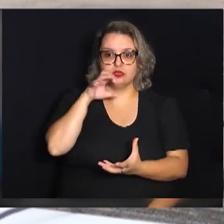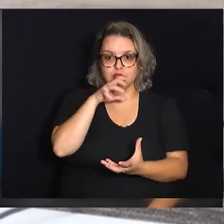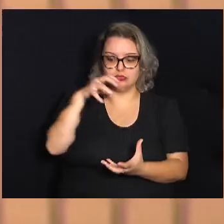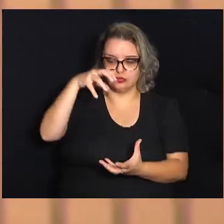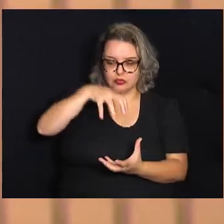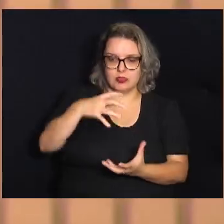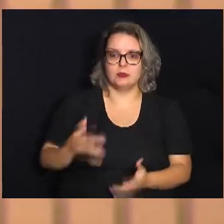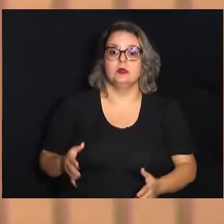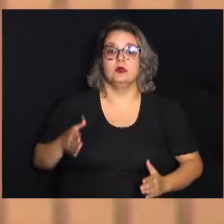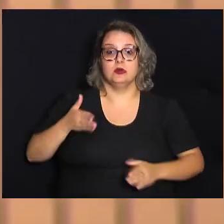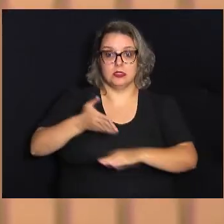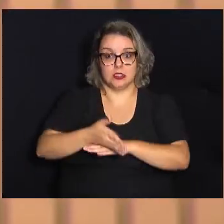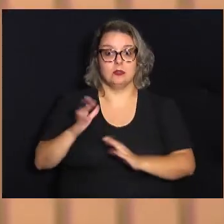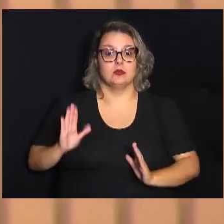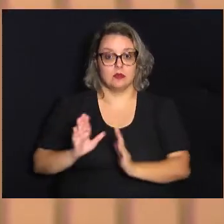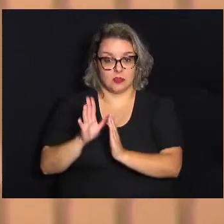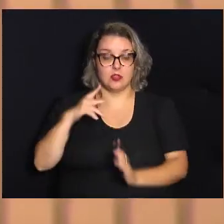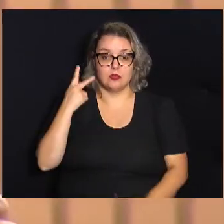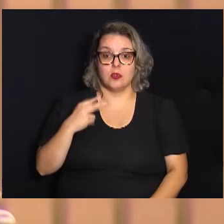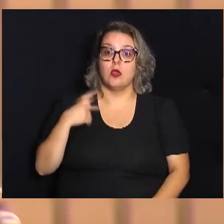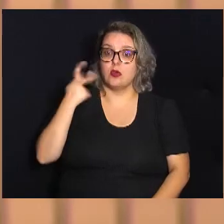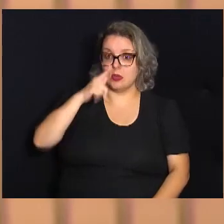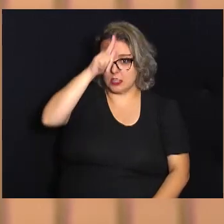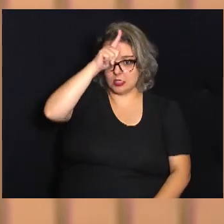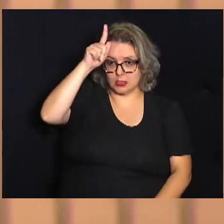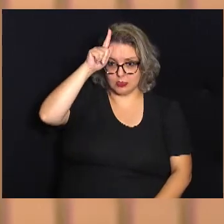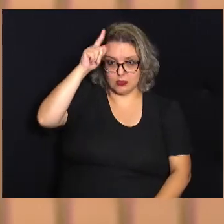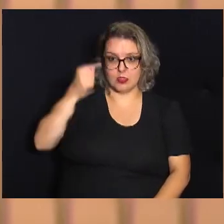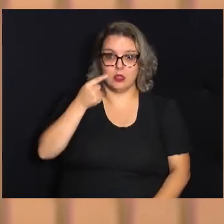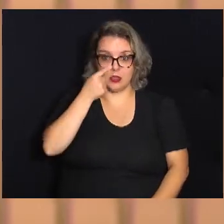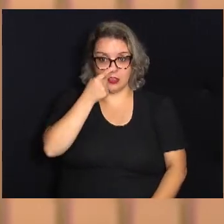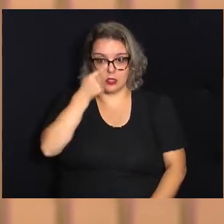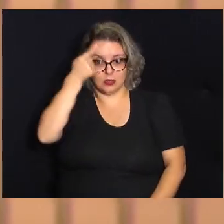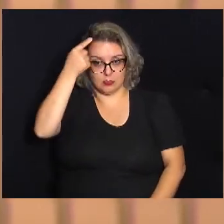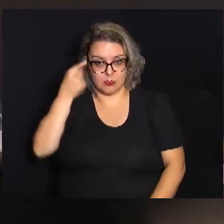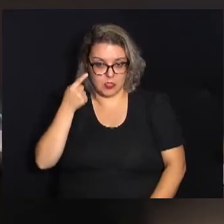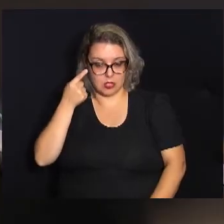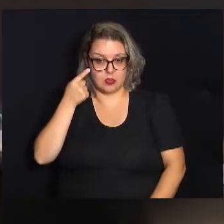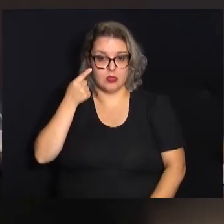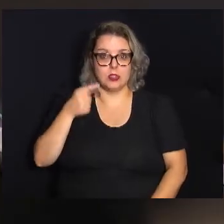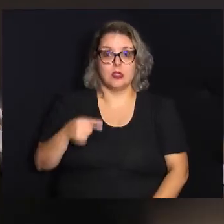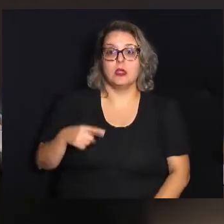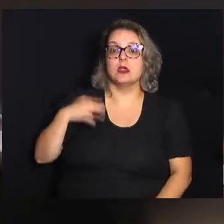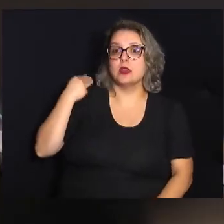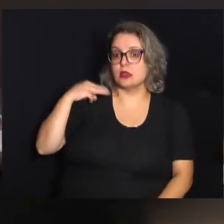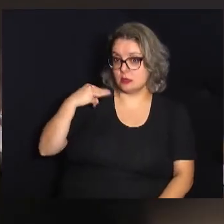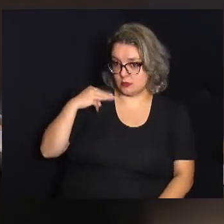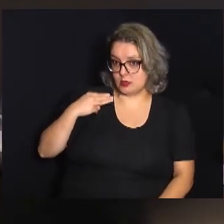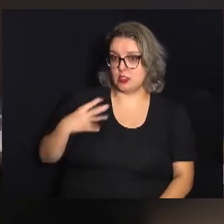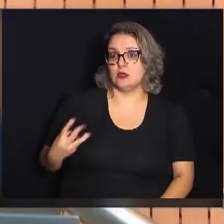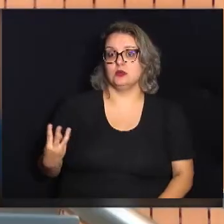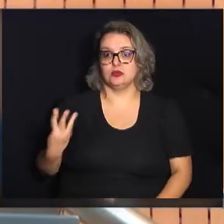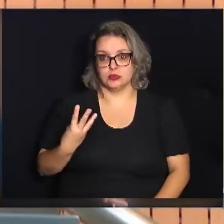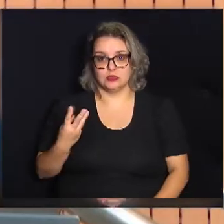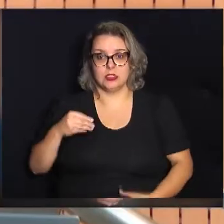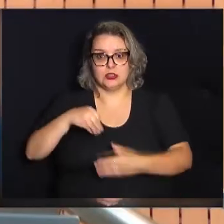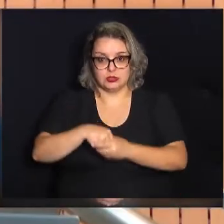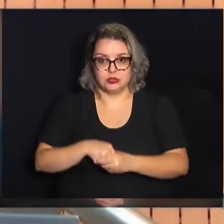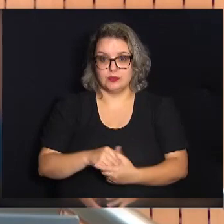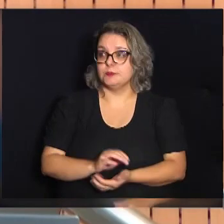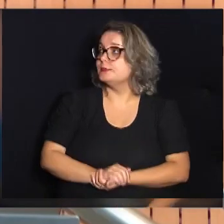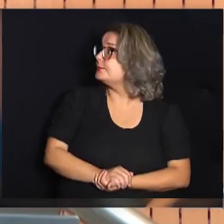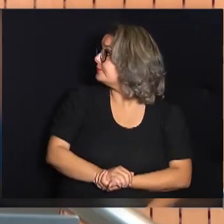enfim. Também integram a frente parlamentar o vereador Gustavo Peta e as vereadoras Paula Miguel e